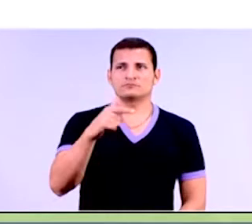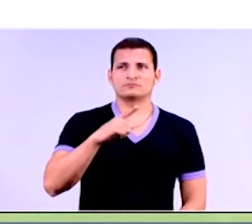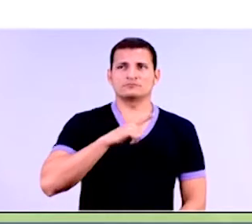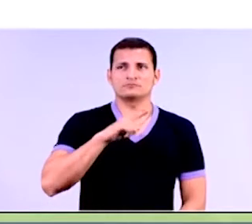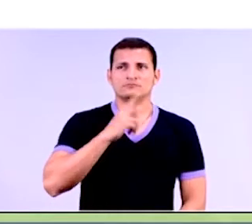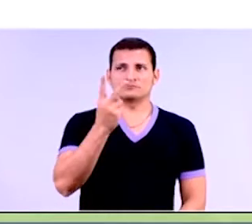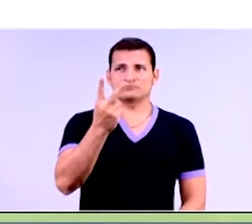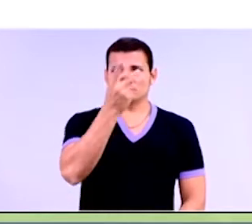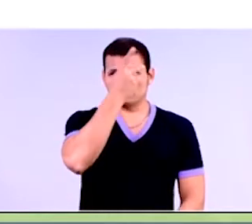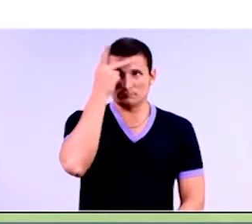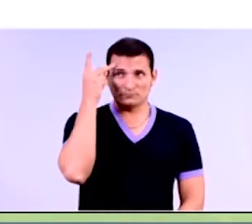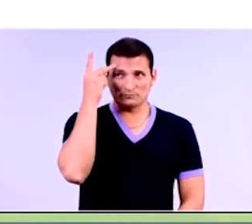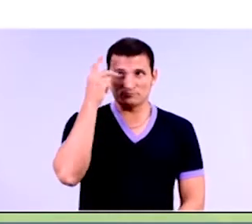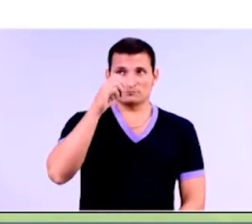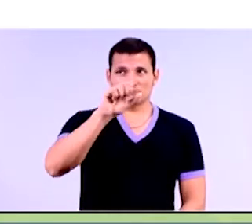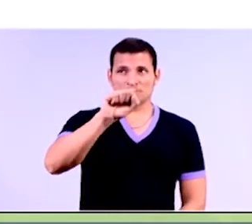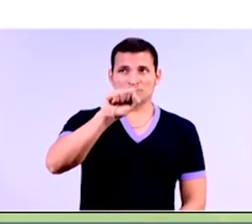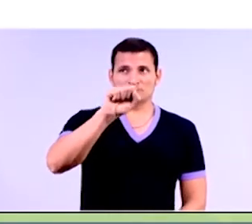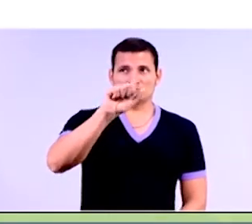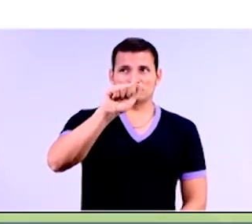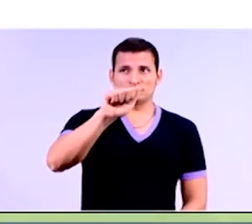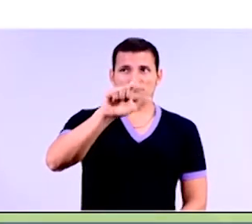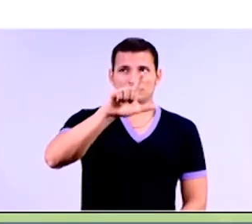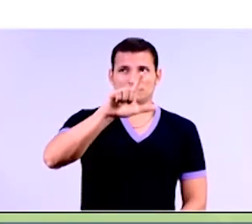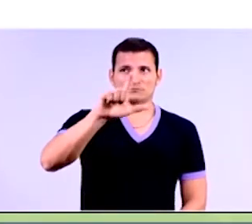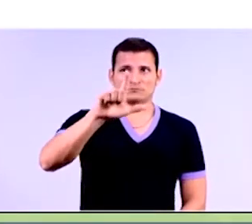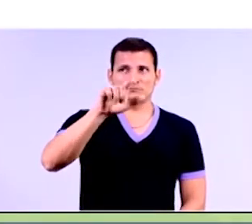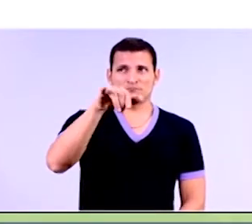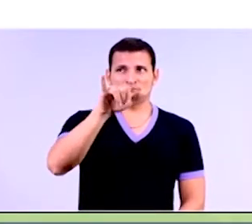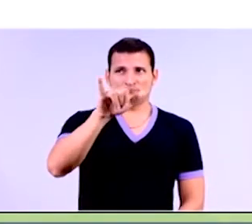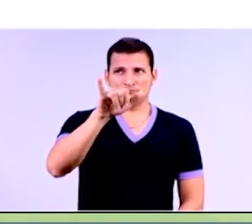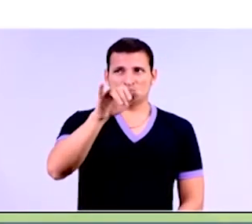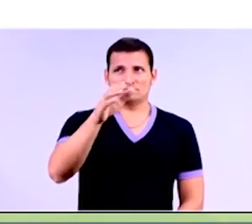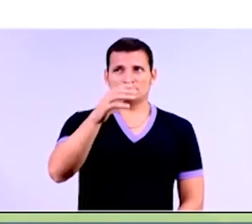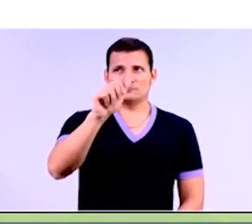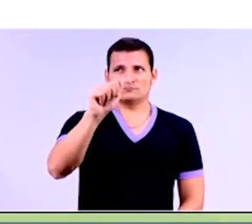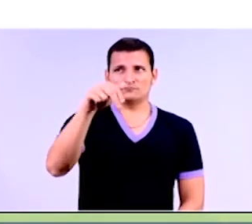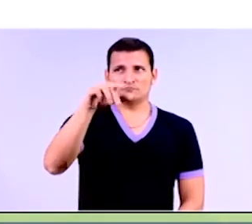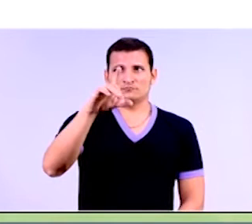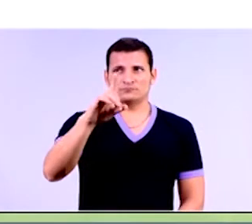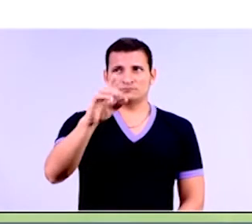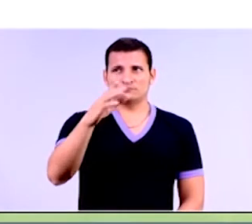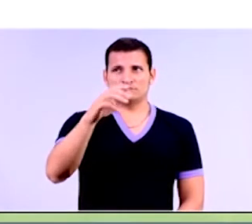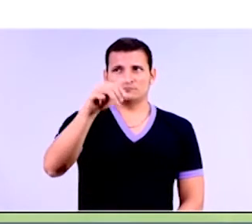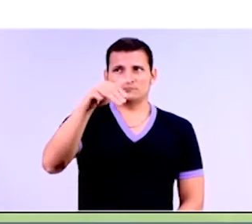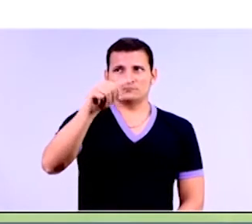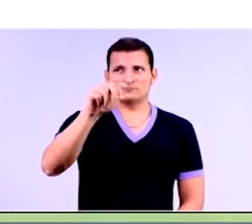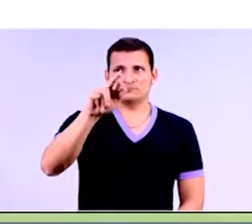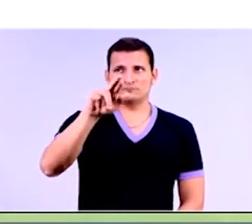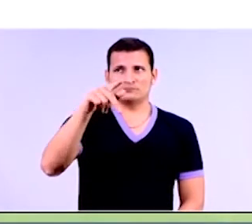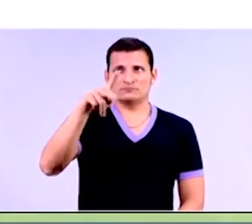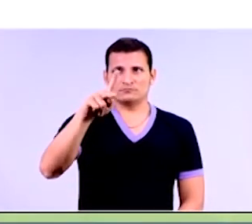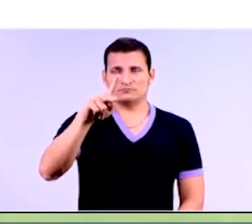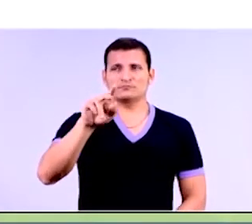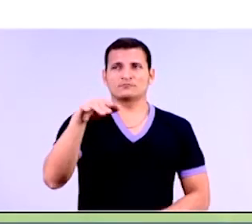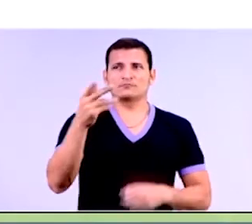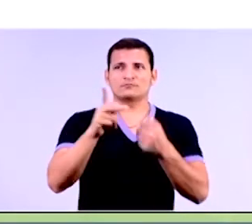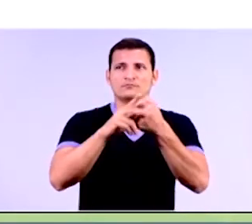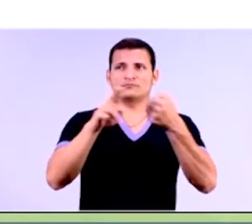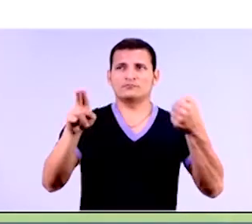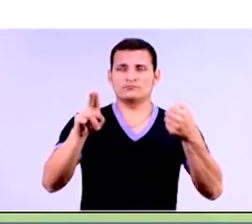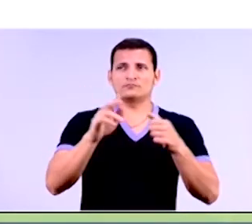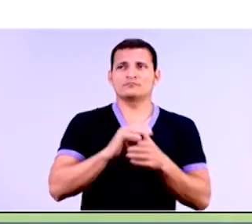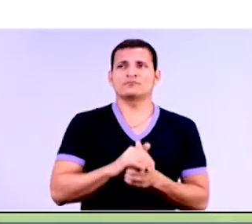pessoas. Sally and Mark are visiting their family. Qual seria o pronome, professora Leide, para passar a frase para o